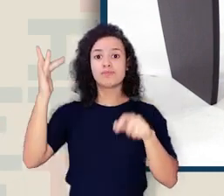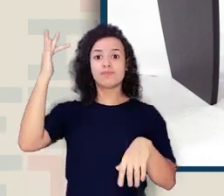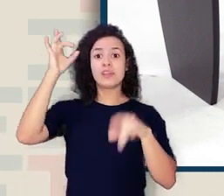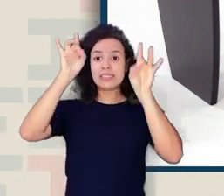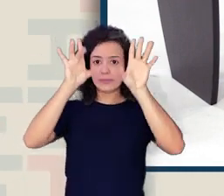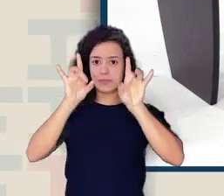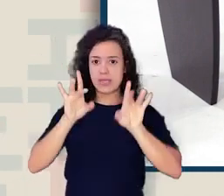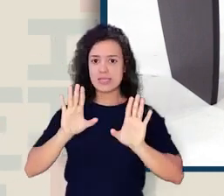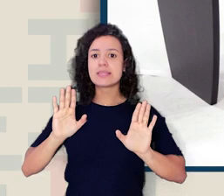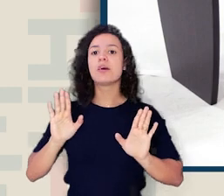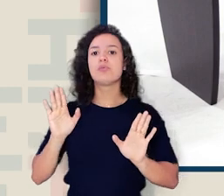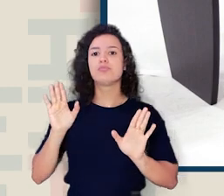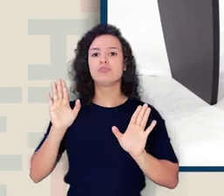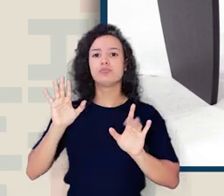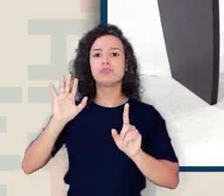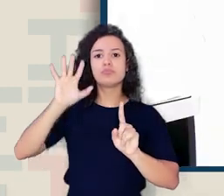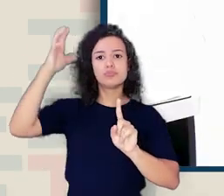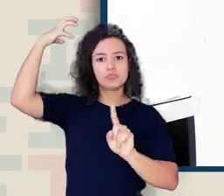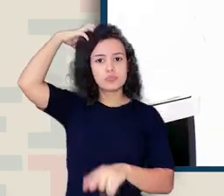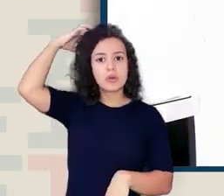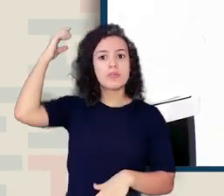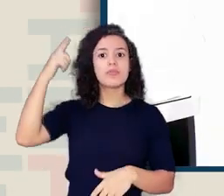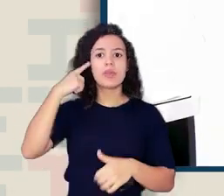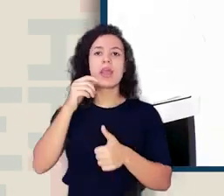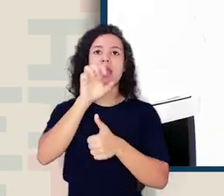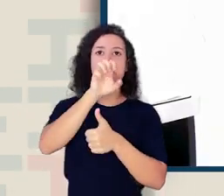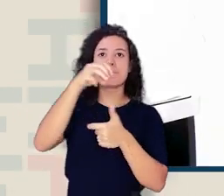solene acontecer da seguinte forma. É